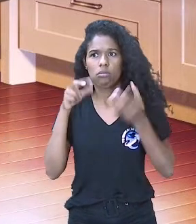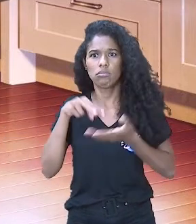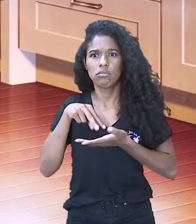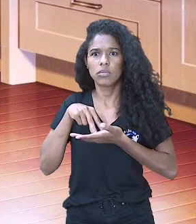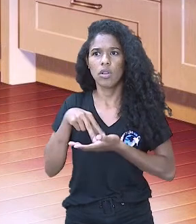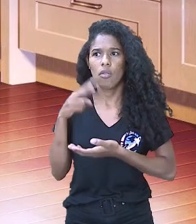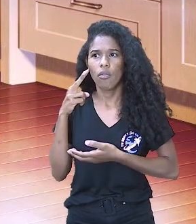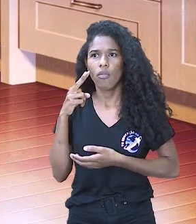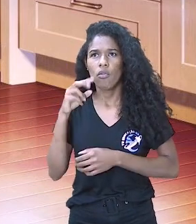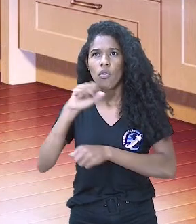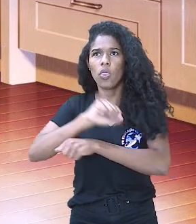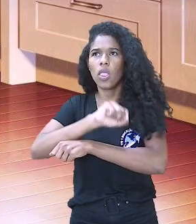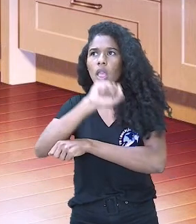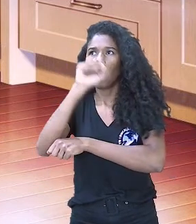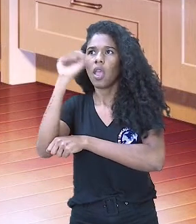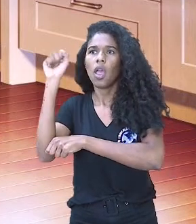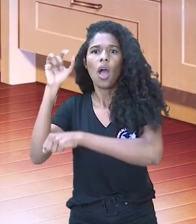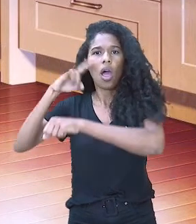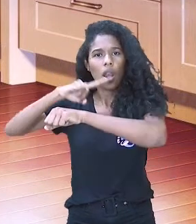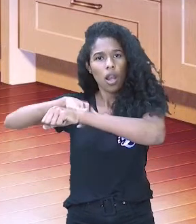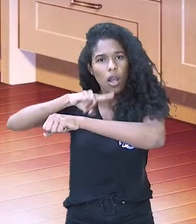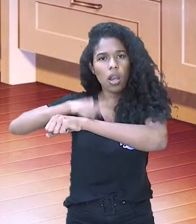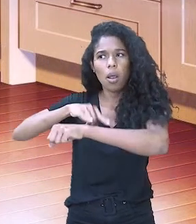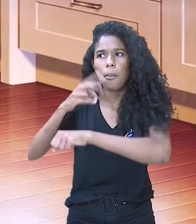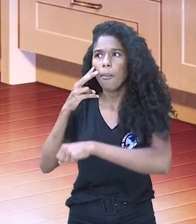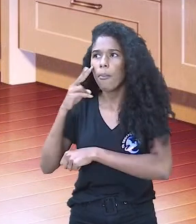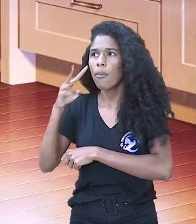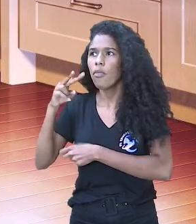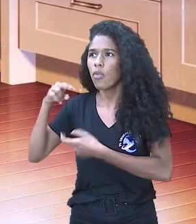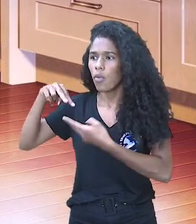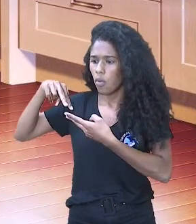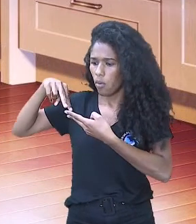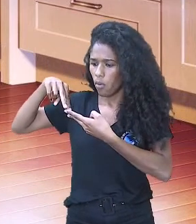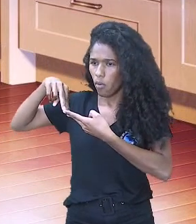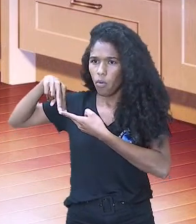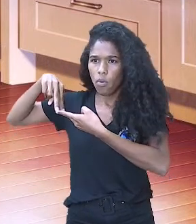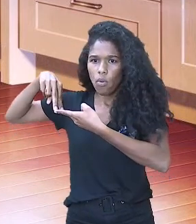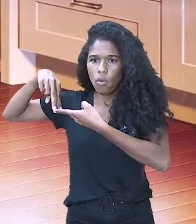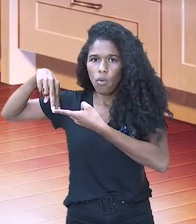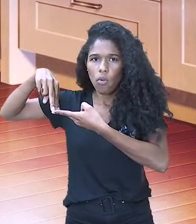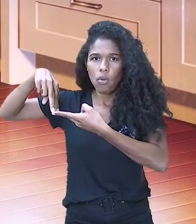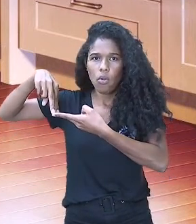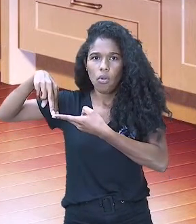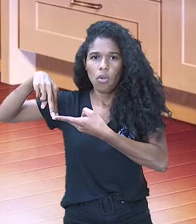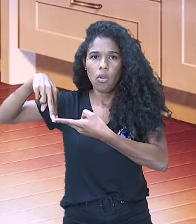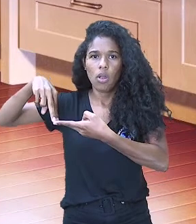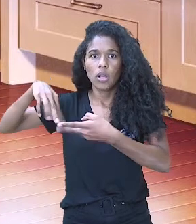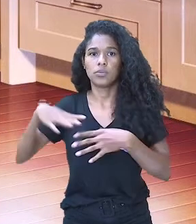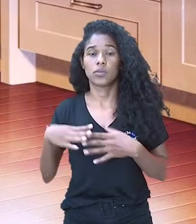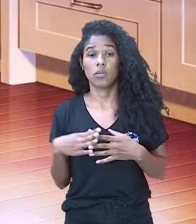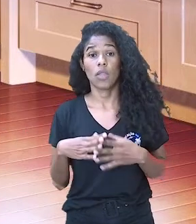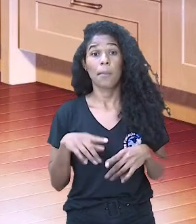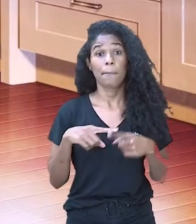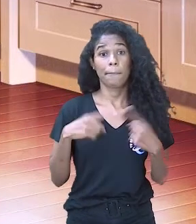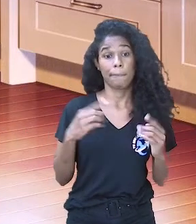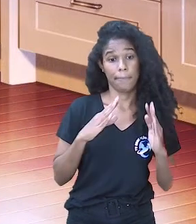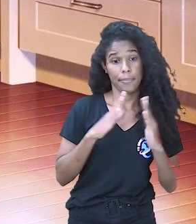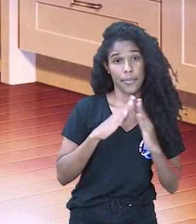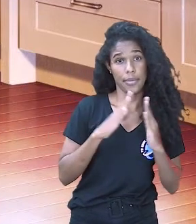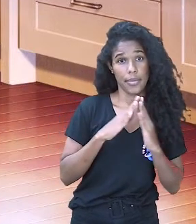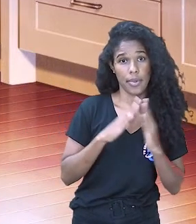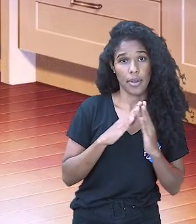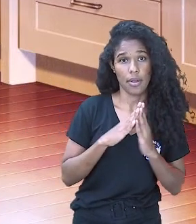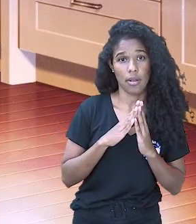do banheiro. Como a minha casa era muito segura, com grades nas janelas e trancas internas nas